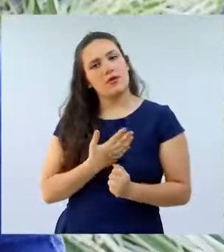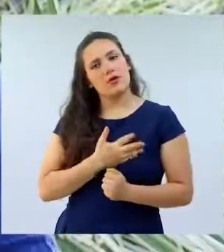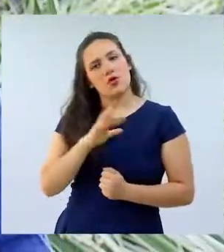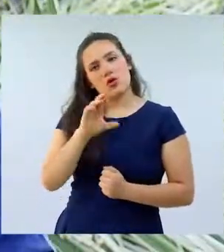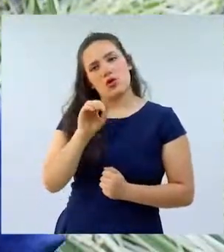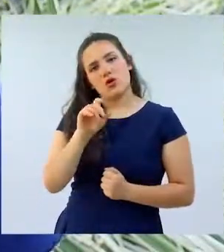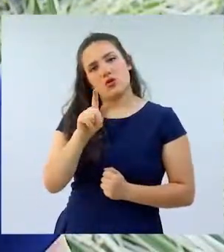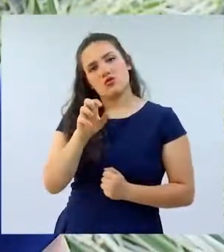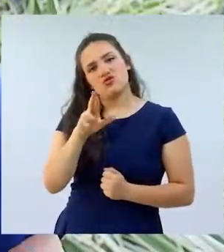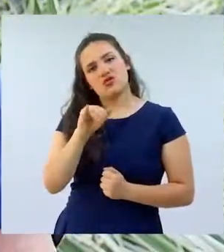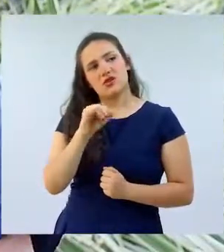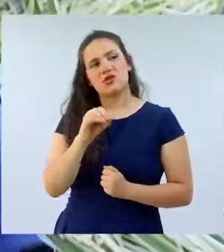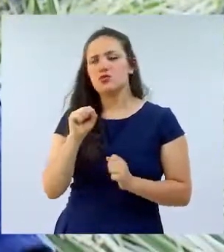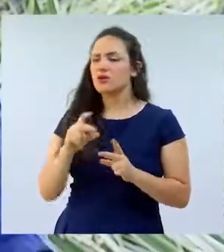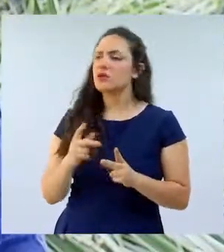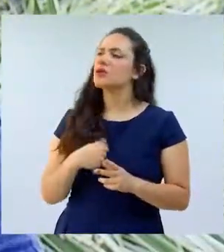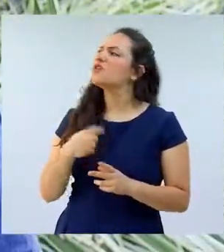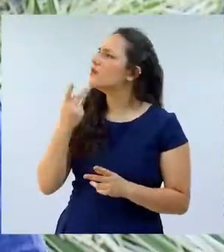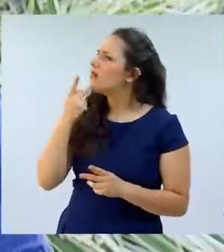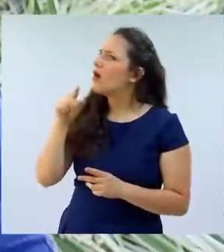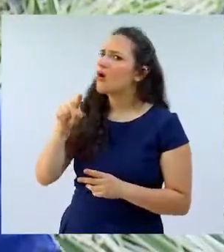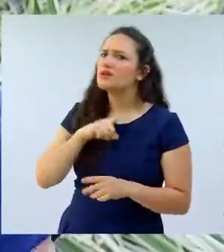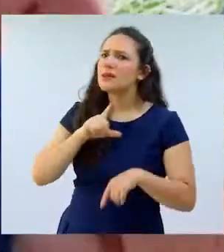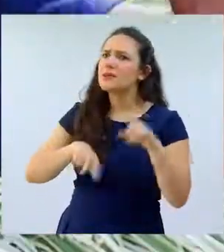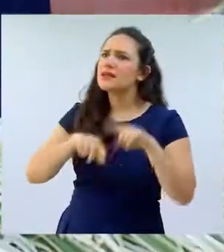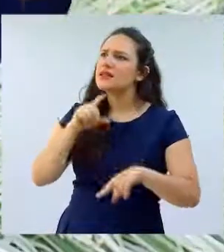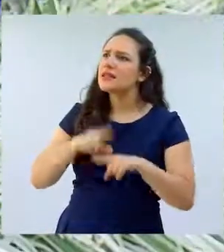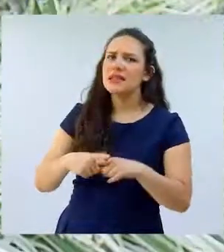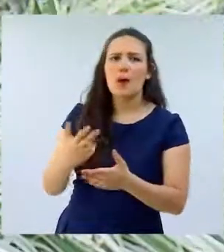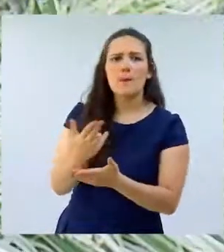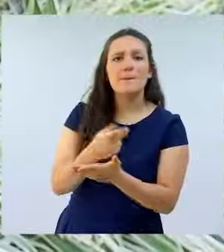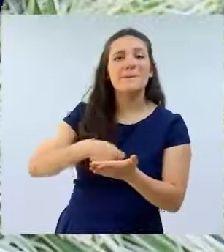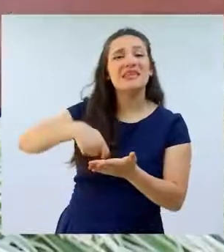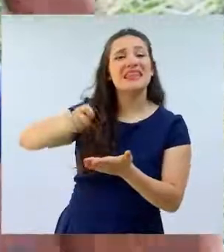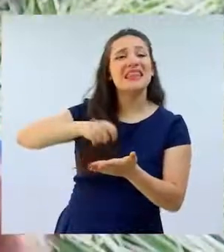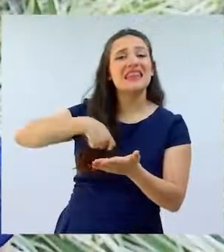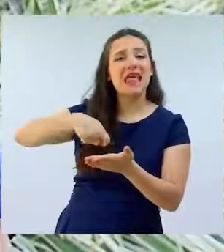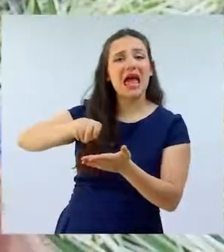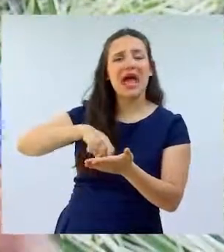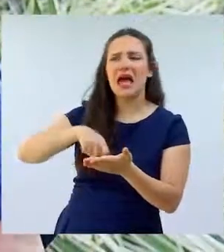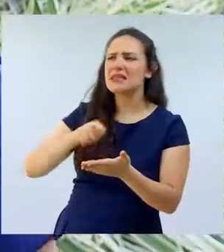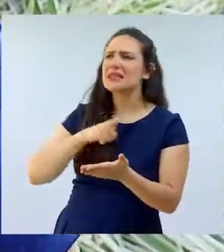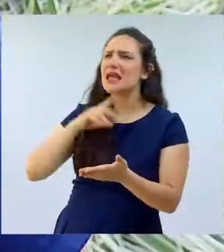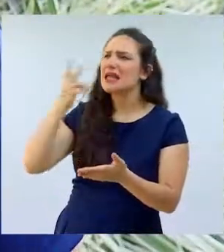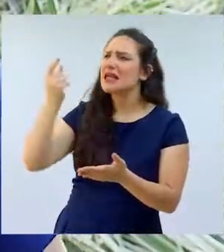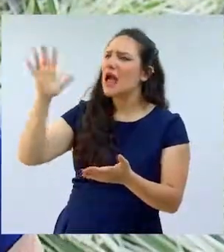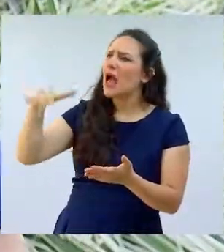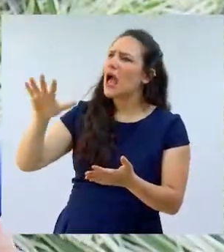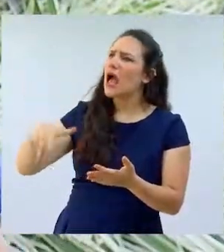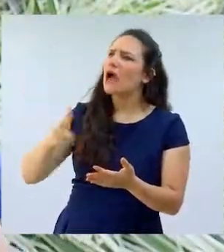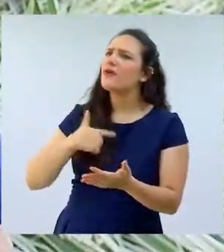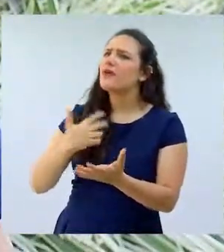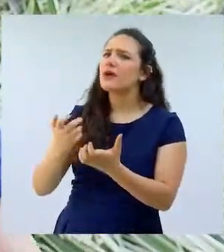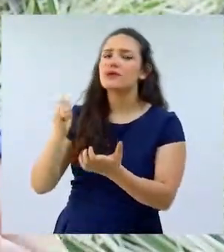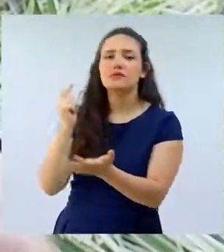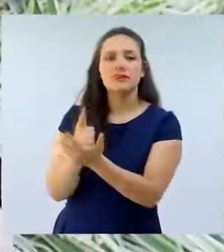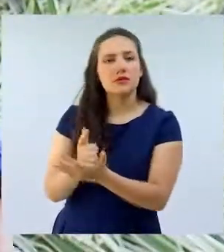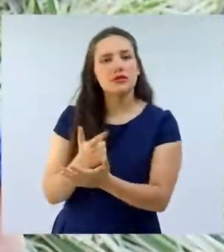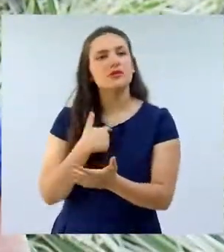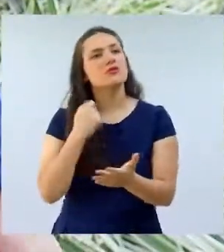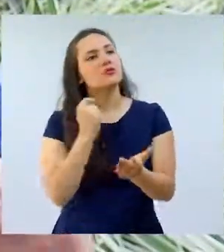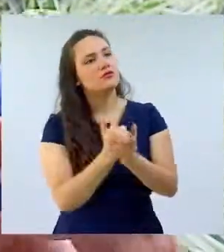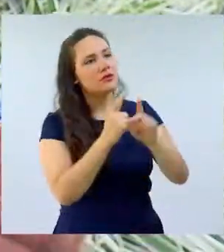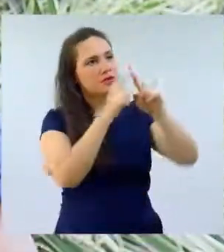no Dom Bosco, e os dois caminhando ali. Aí eu falei, Rogério, olha lá, tinha uma promoção de tintas, né? Sempre contei essa história. E aí eu parei, comprei